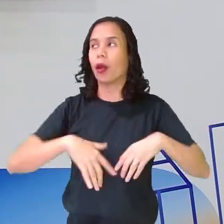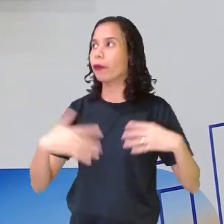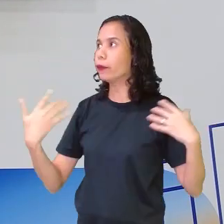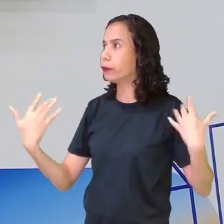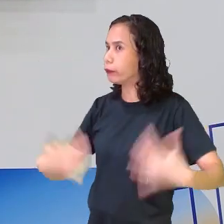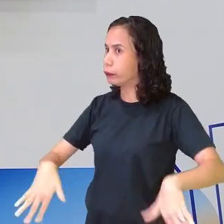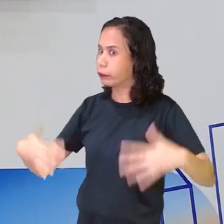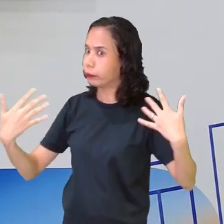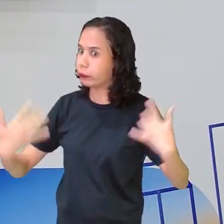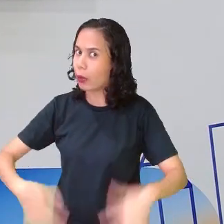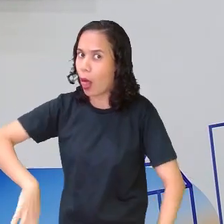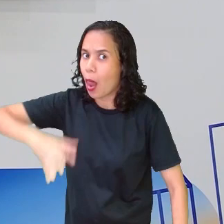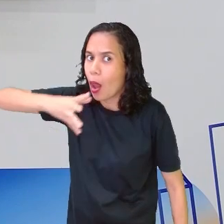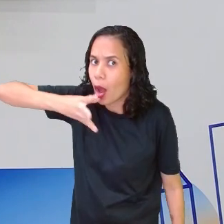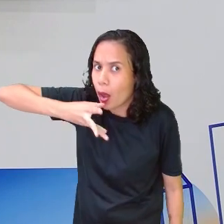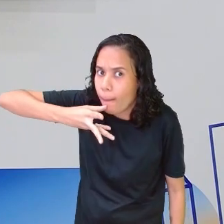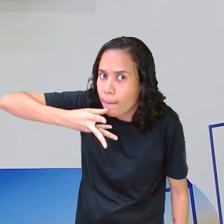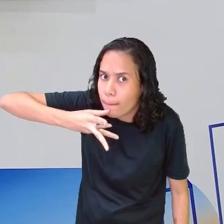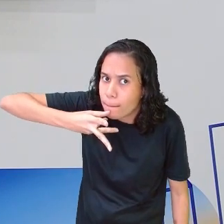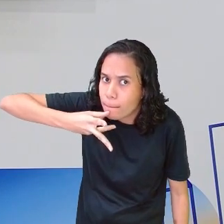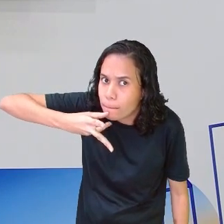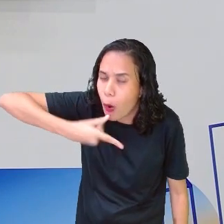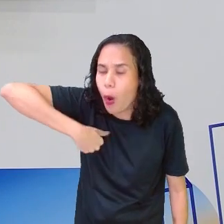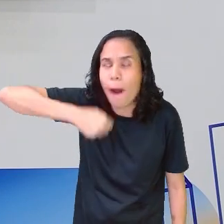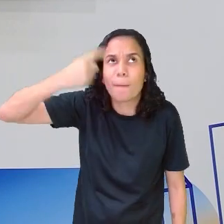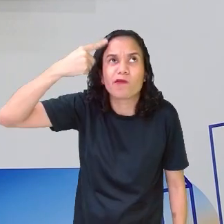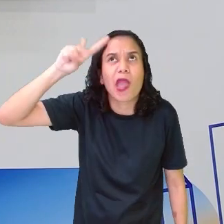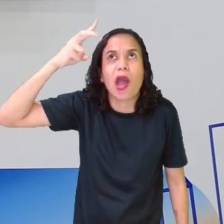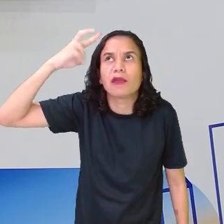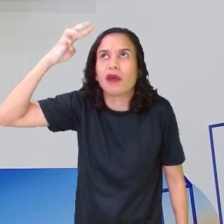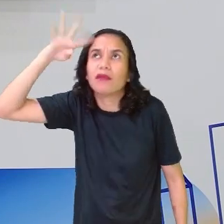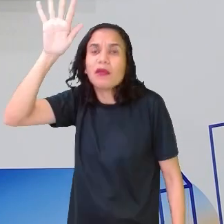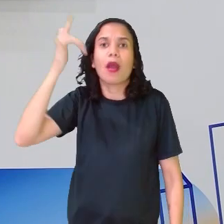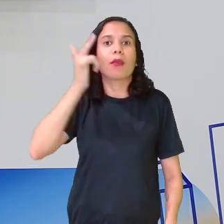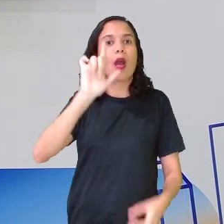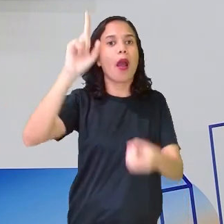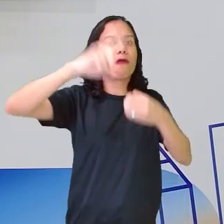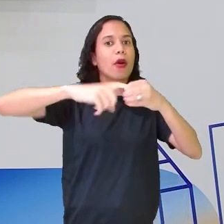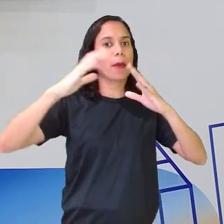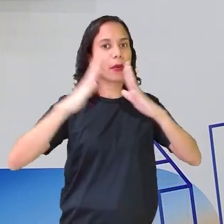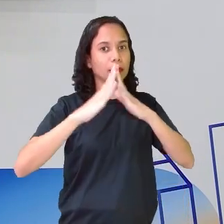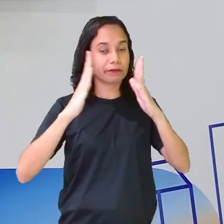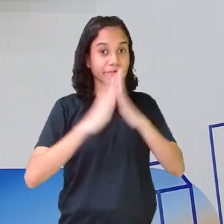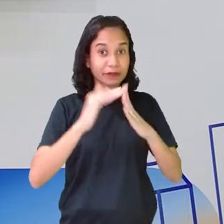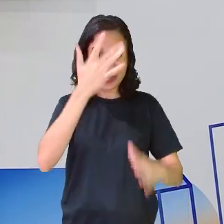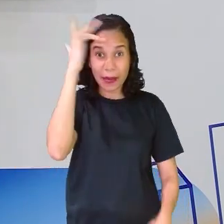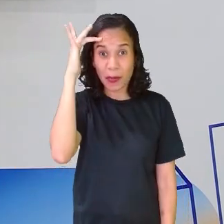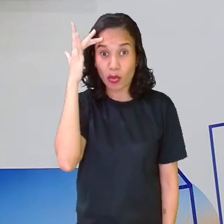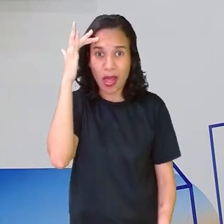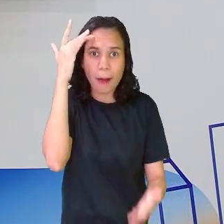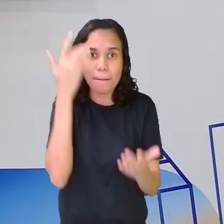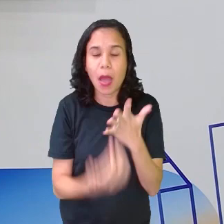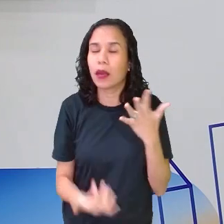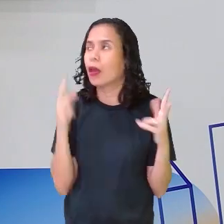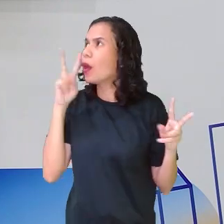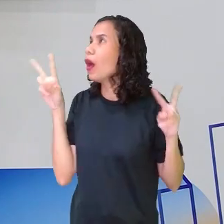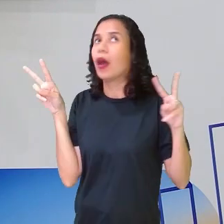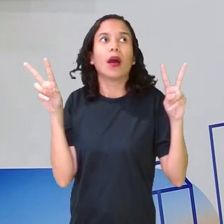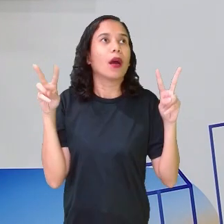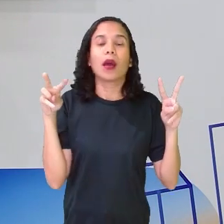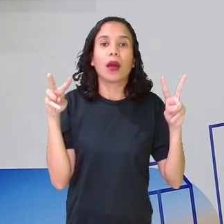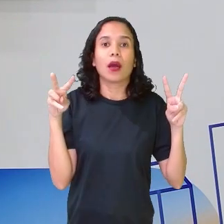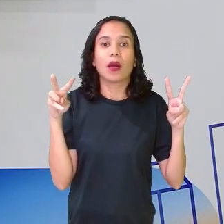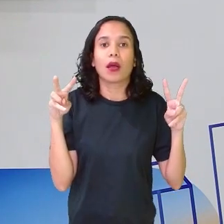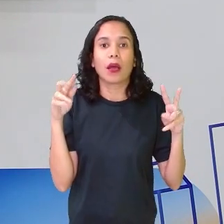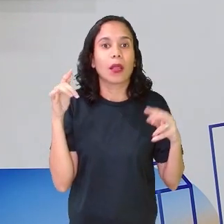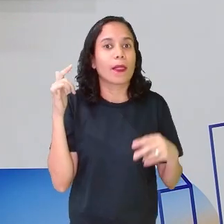ó, às vezes são dias. E aí, quando essa pessoa se perde, já